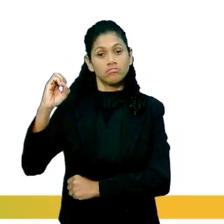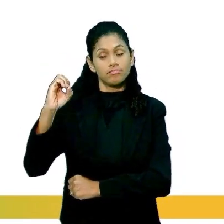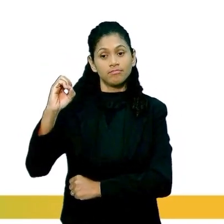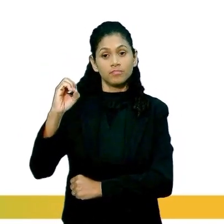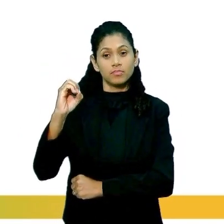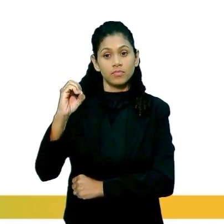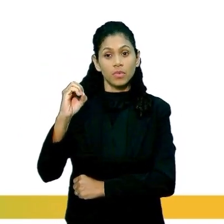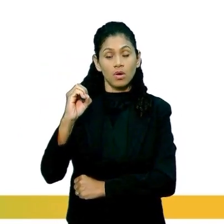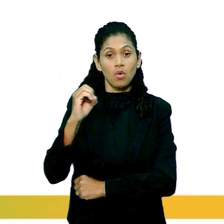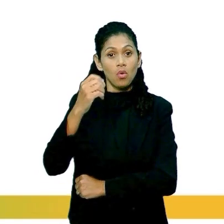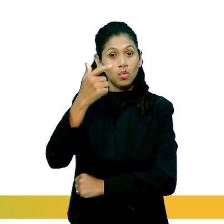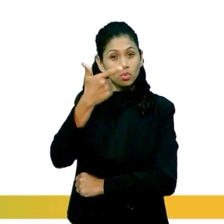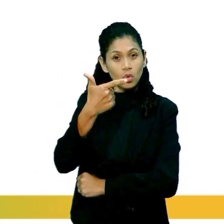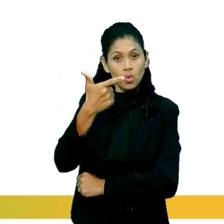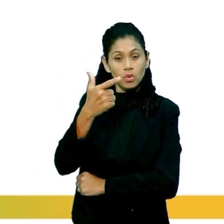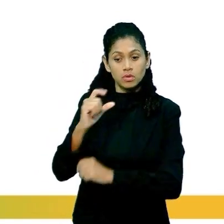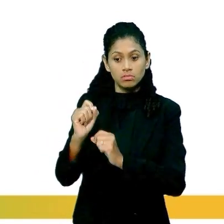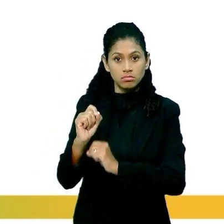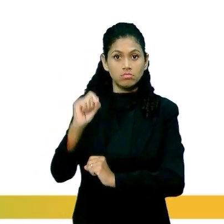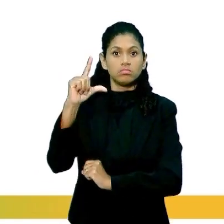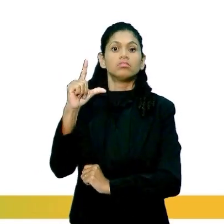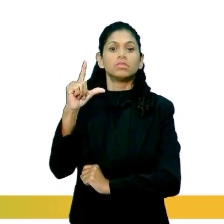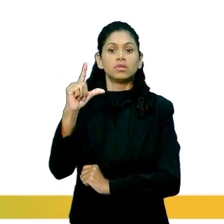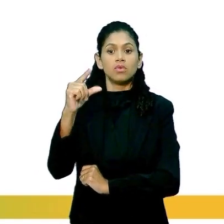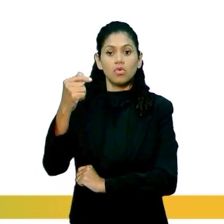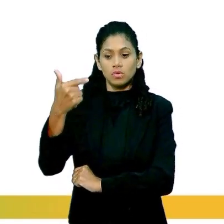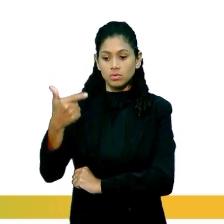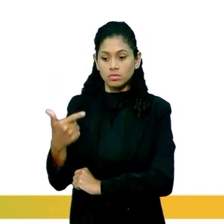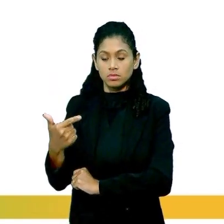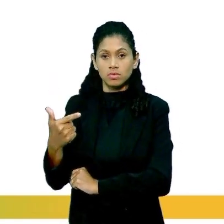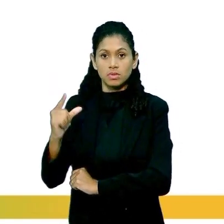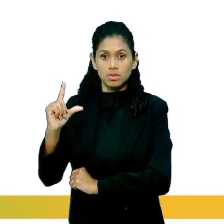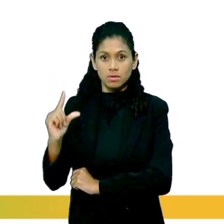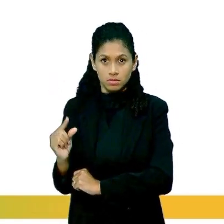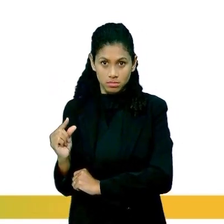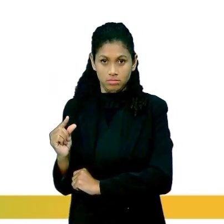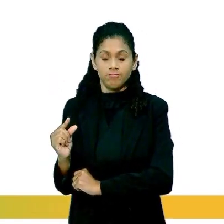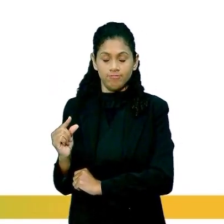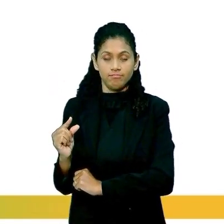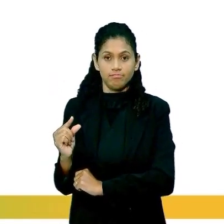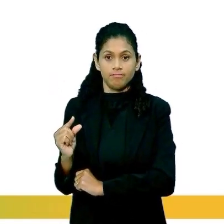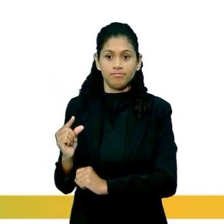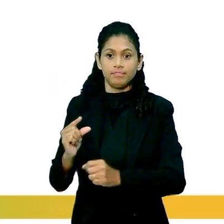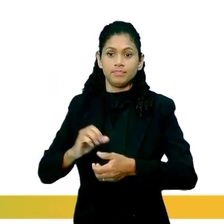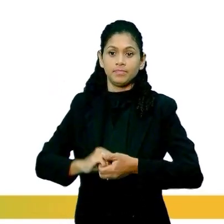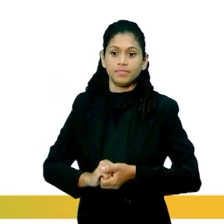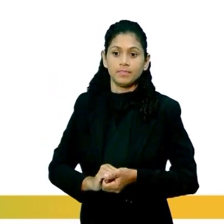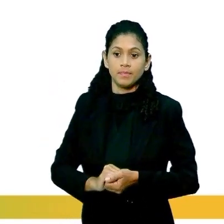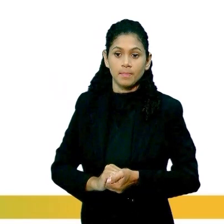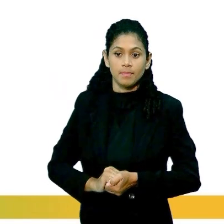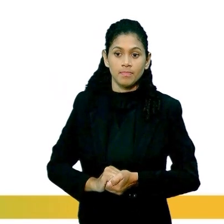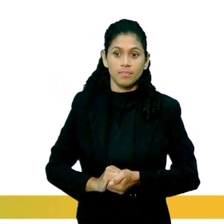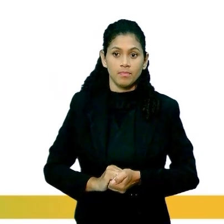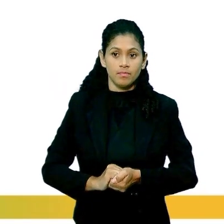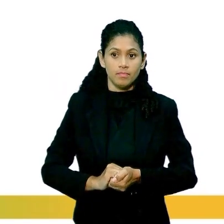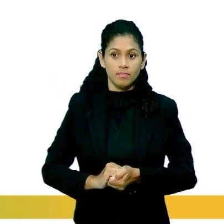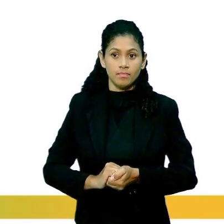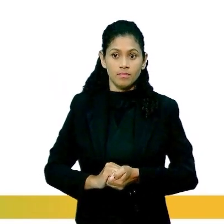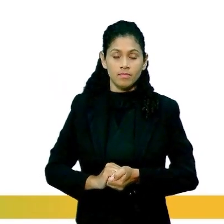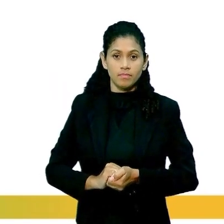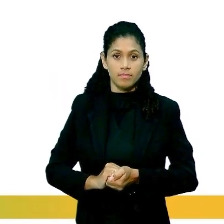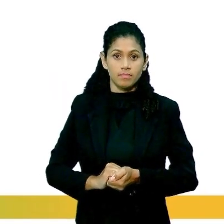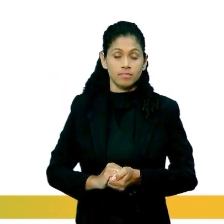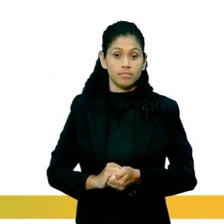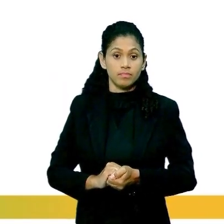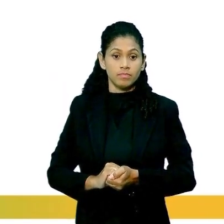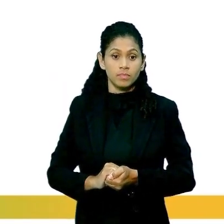número pequenininho de baixo, aquele número que acompanha o elemento químico, que também é um 2, porque a molécula de água é H2O.